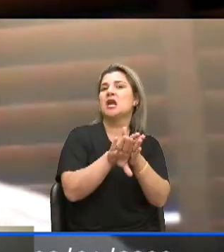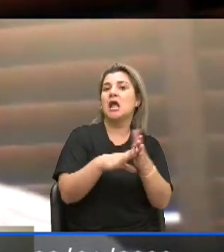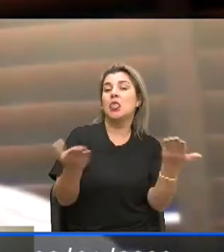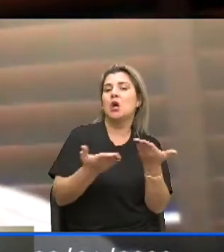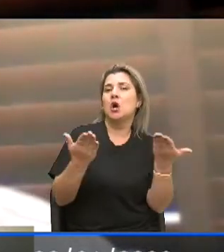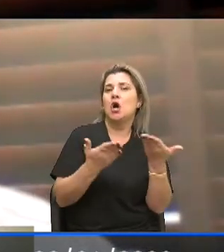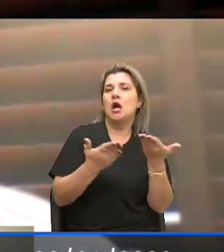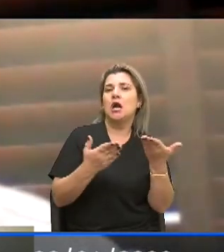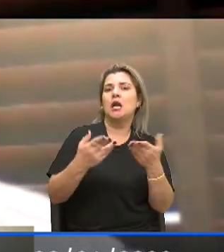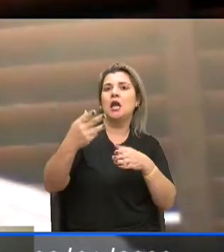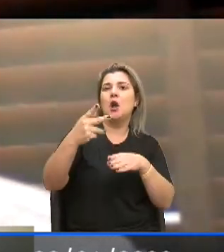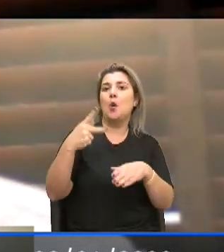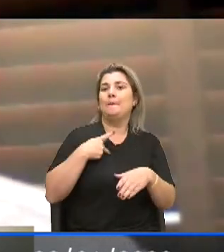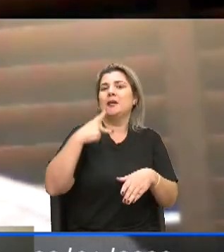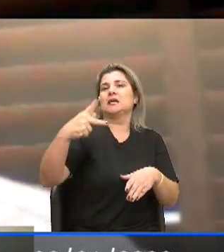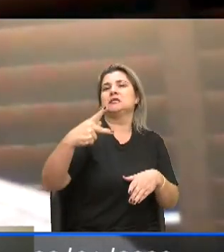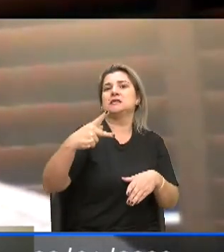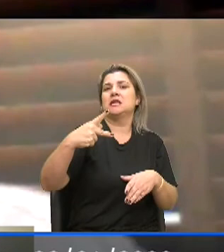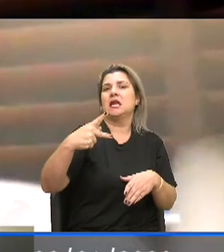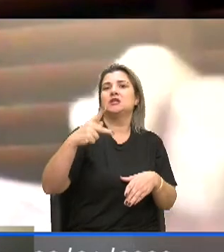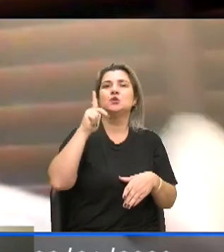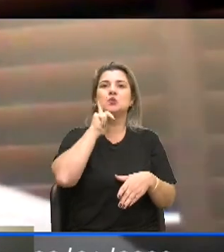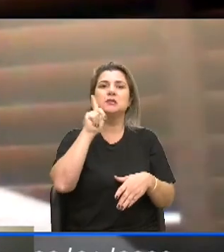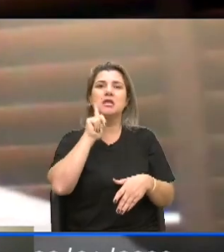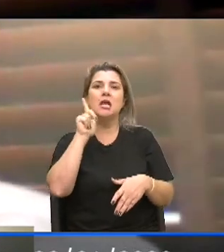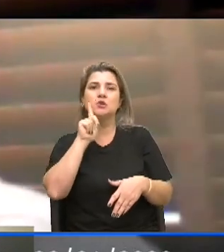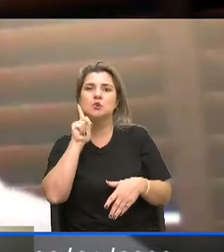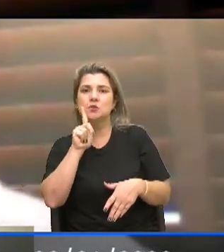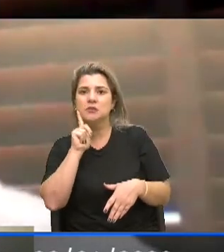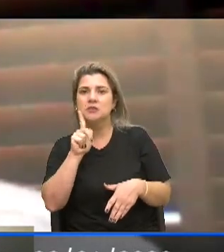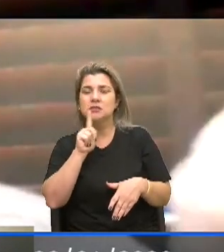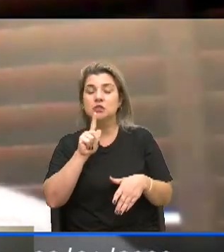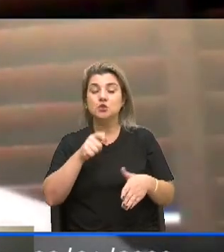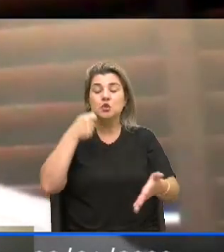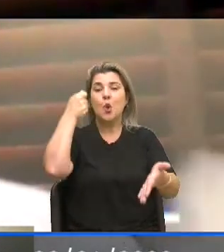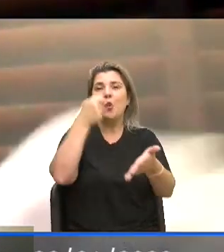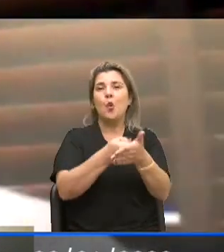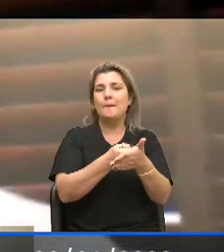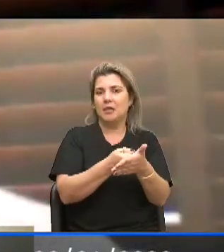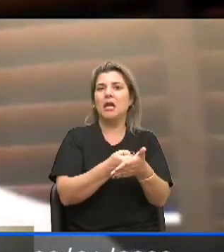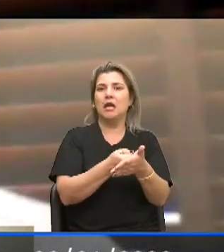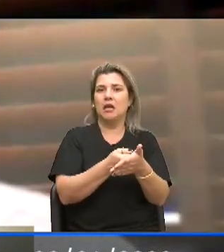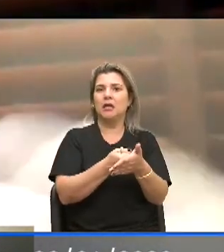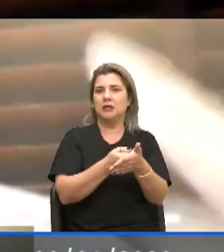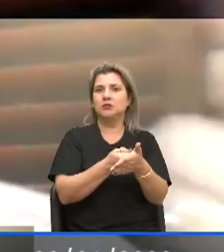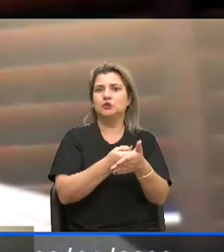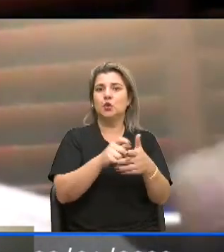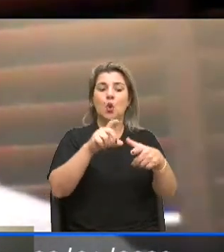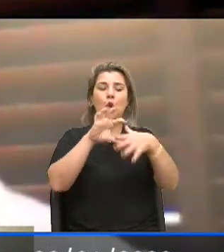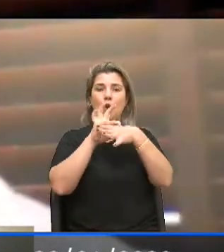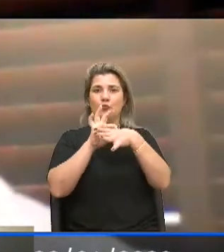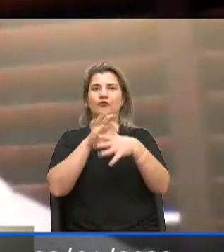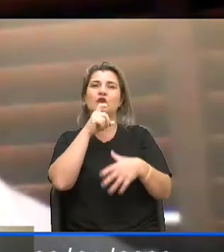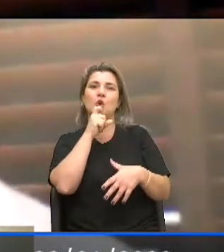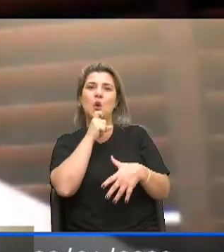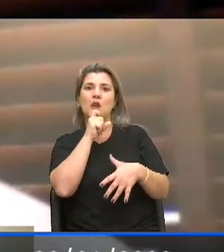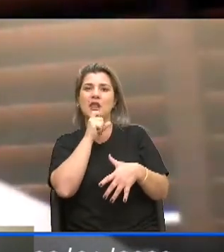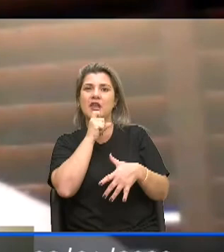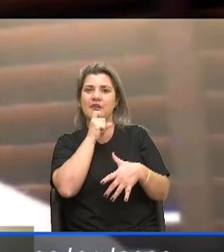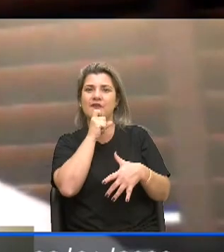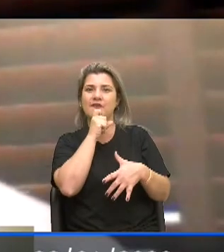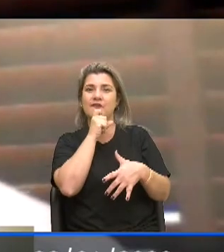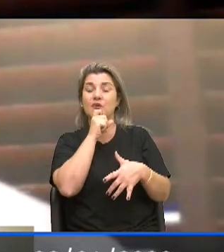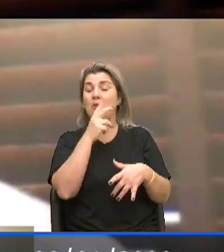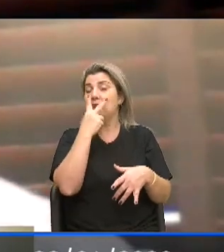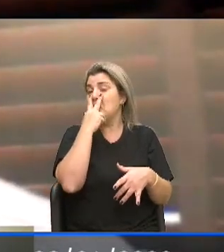querendo decretar uma ordem de guerra para obrigar os frigoríficos a produzir comida, mesmo que tenha casos de Covid dentro